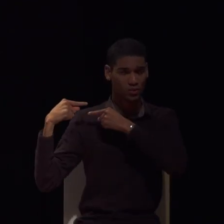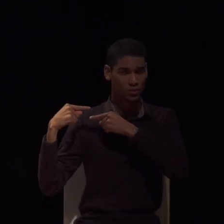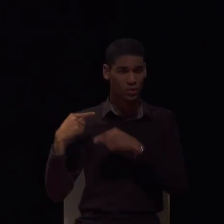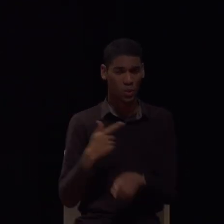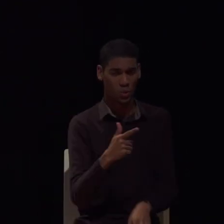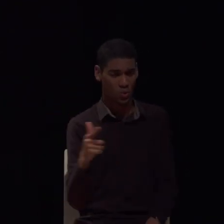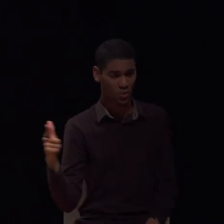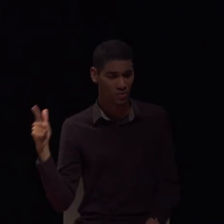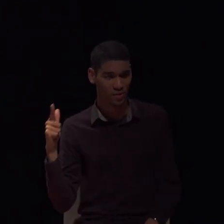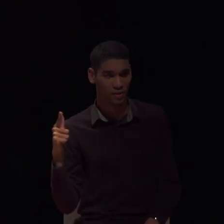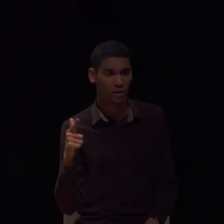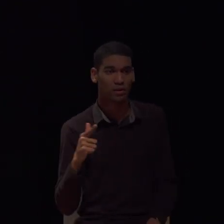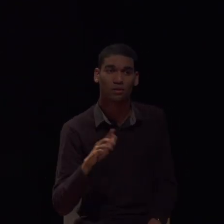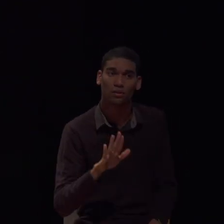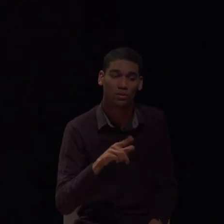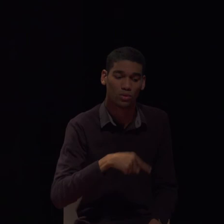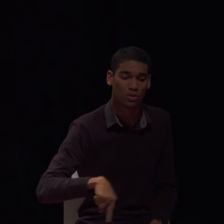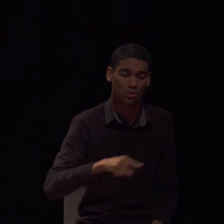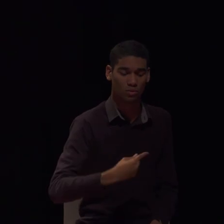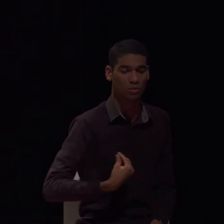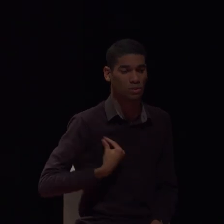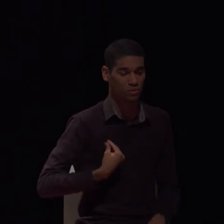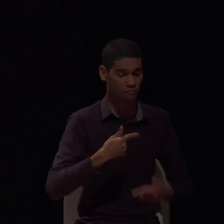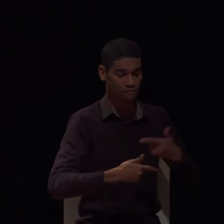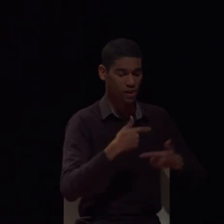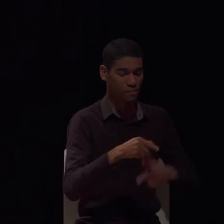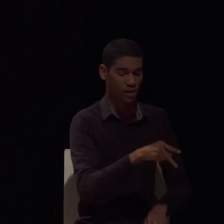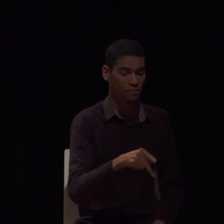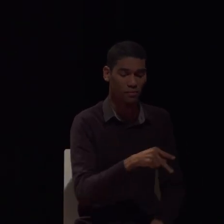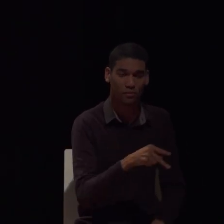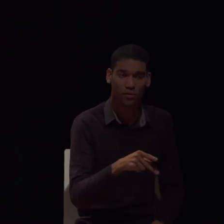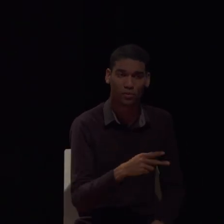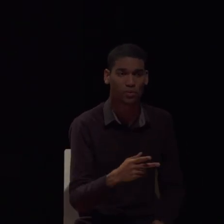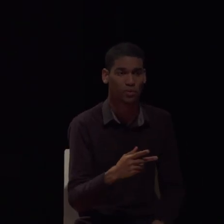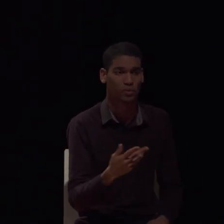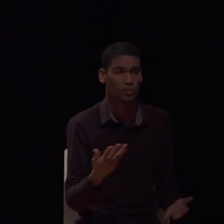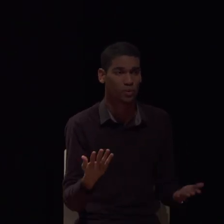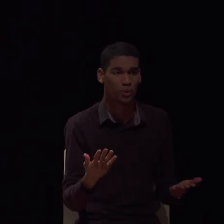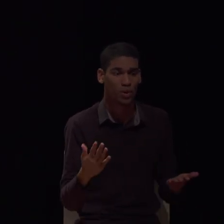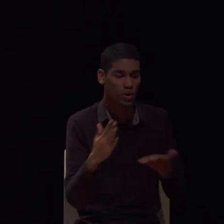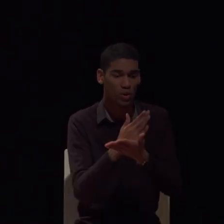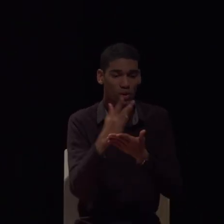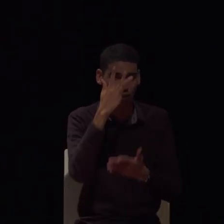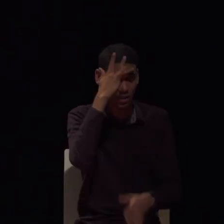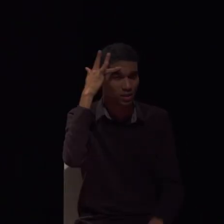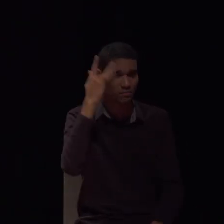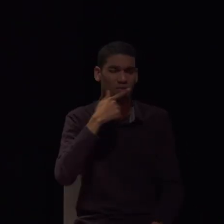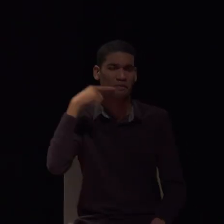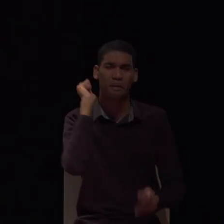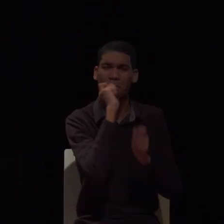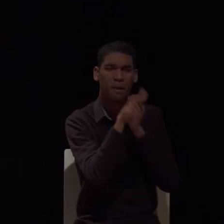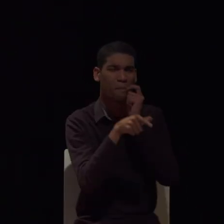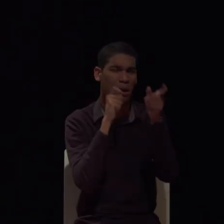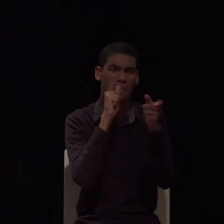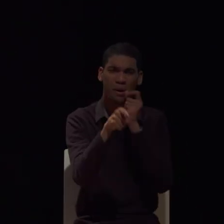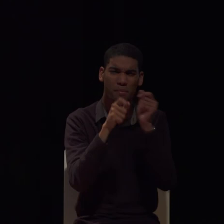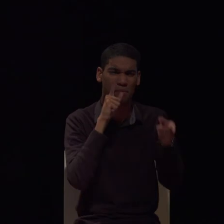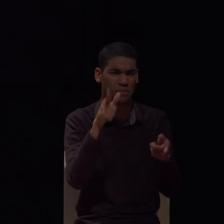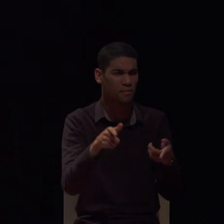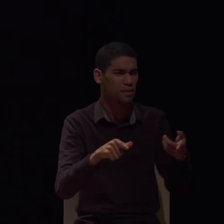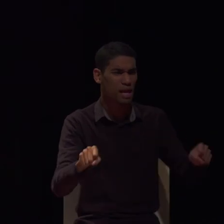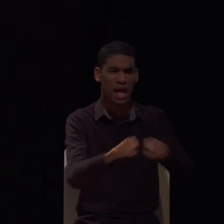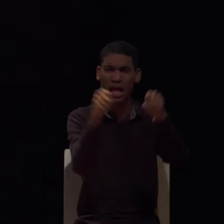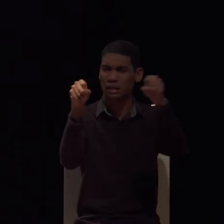principalmente nesse momento que a gente está passando em que as pessoas estão tacando pedra destruindo a tirando